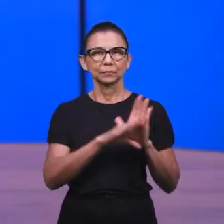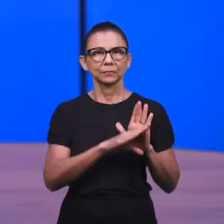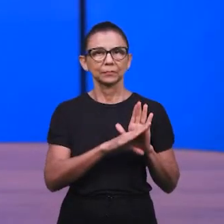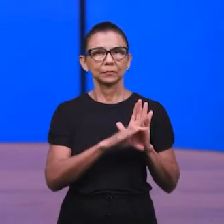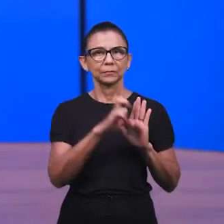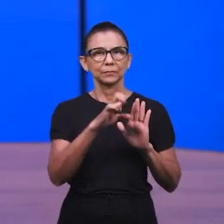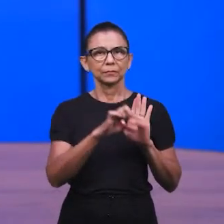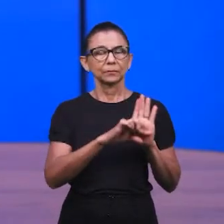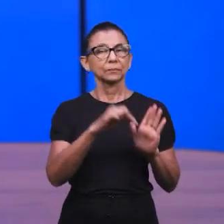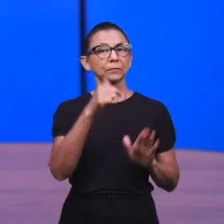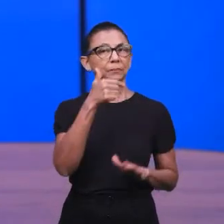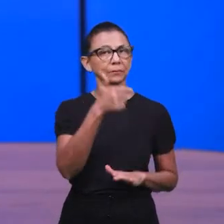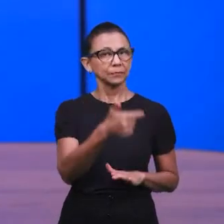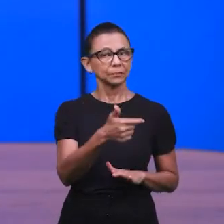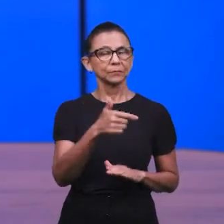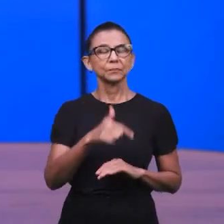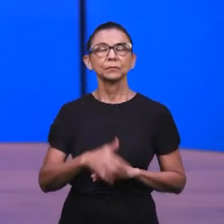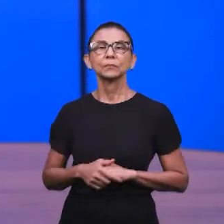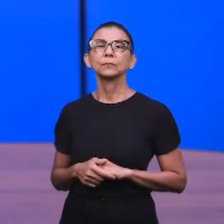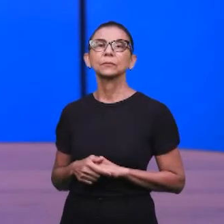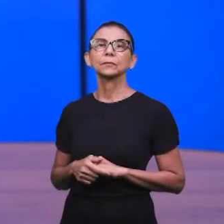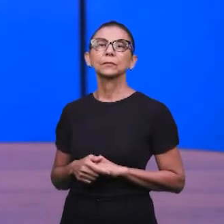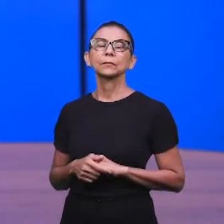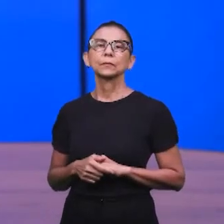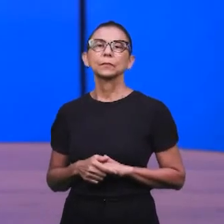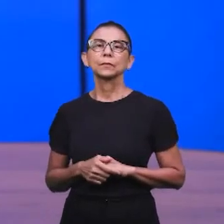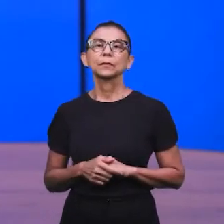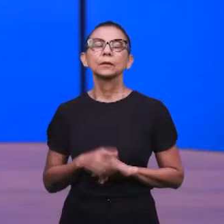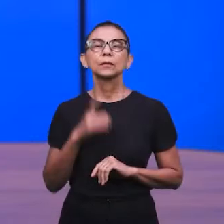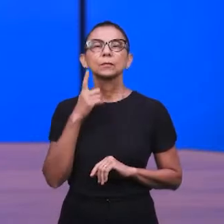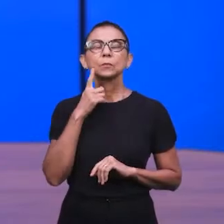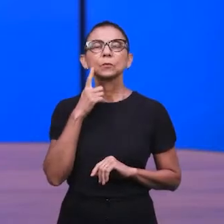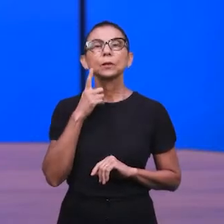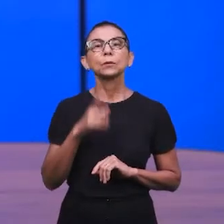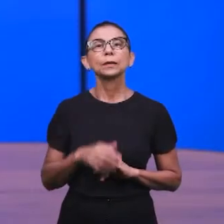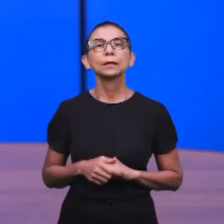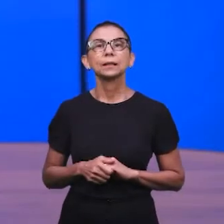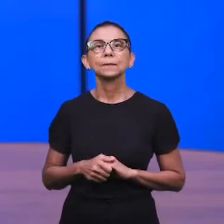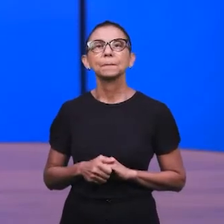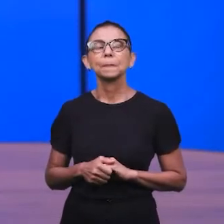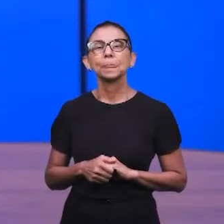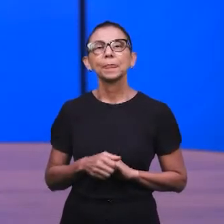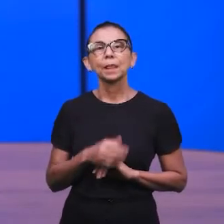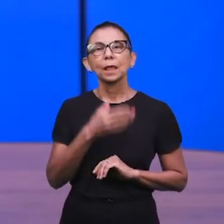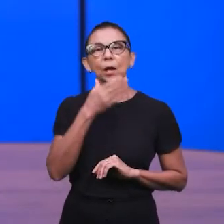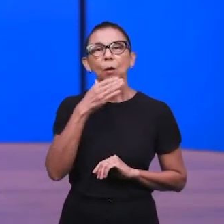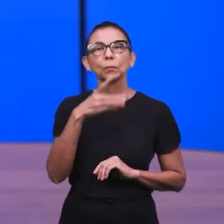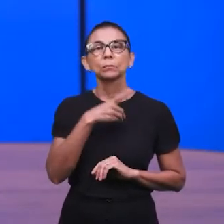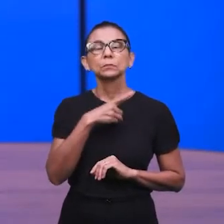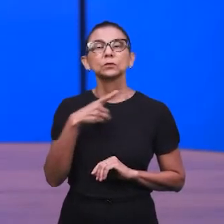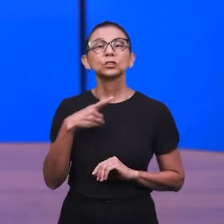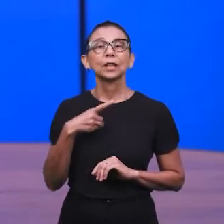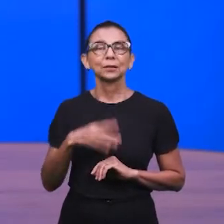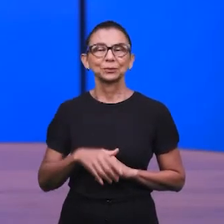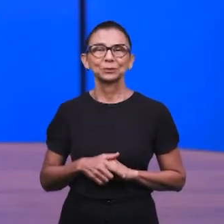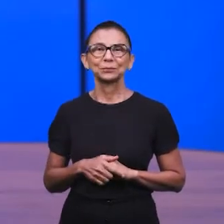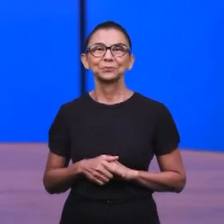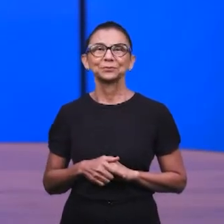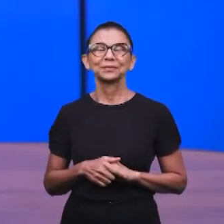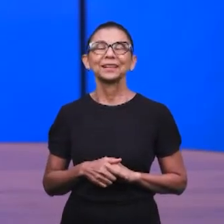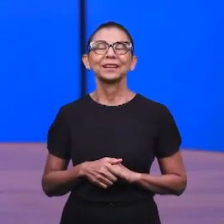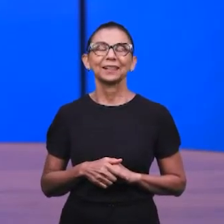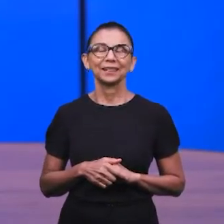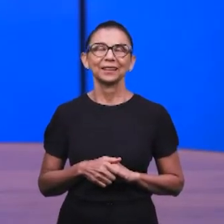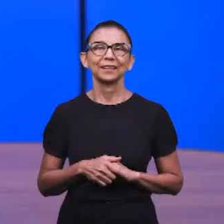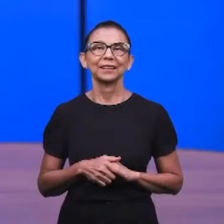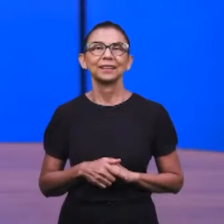é Cantares capítulo 5, verso 2. E Cantares capítulo 5, verso 2, nós vamos ter aqui a participação de um diácono, o nosso